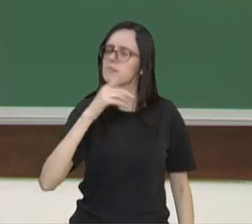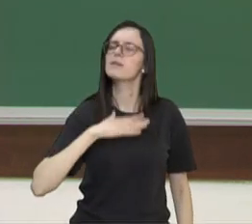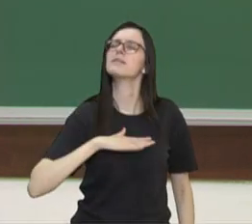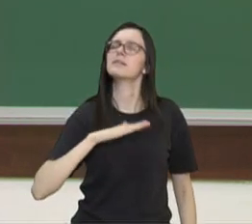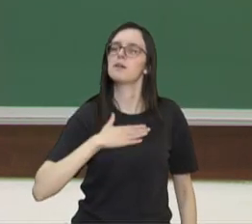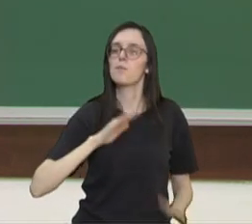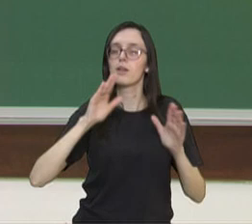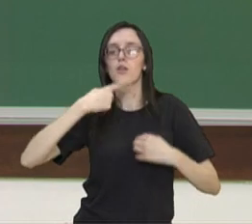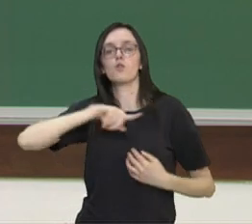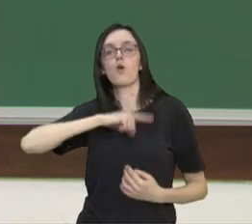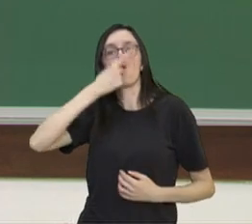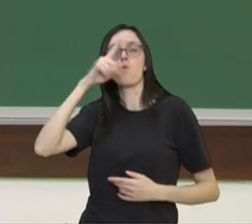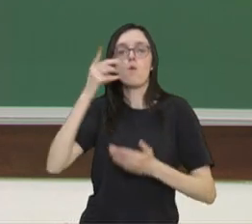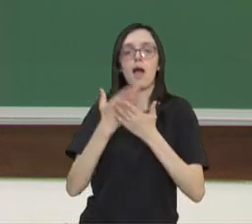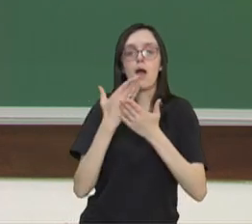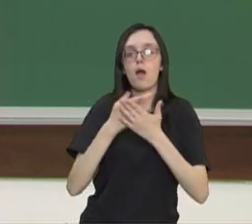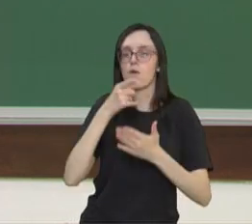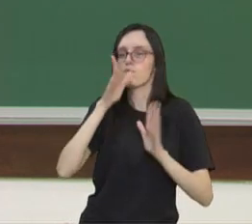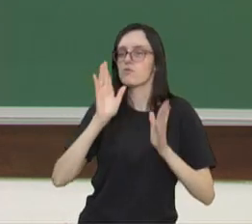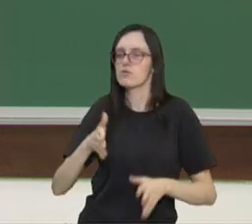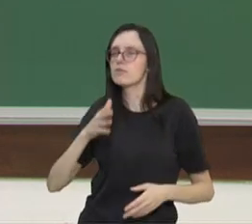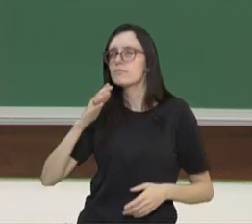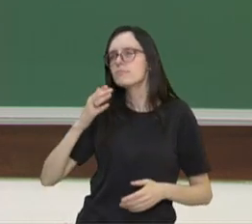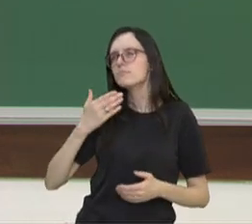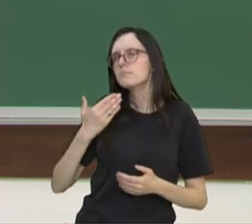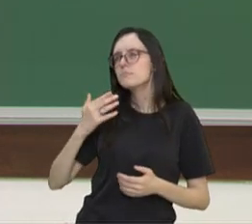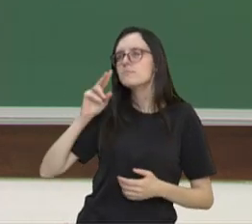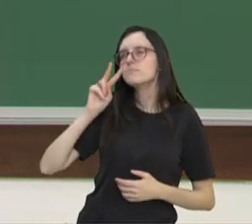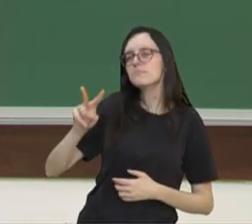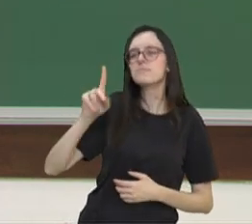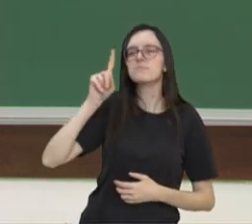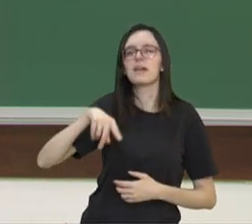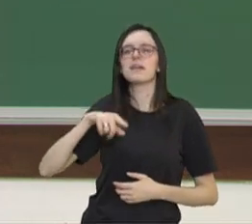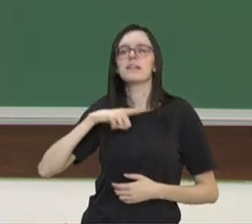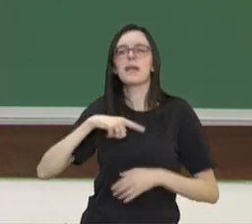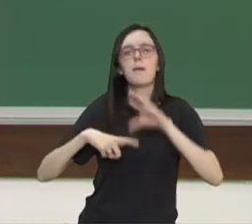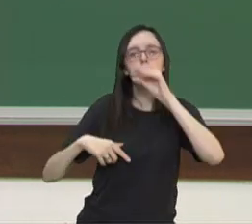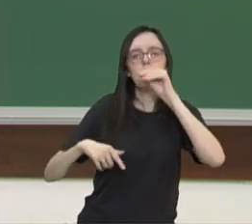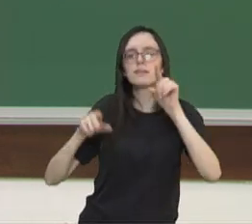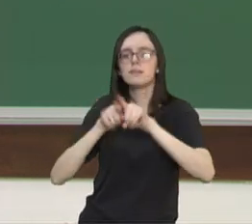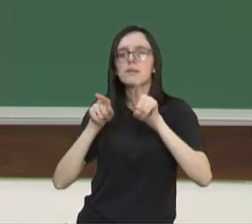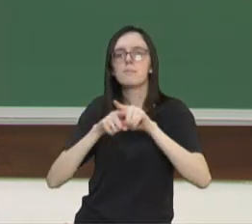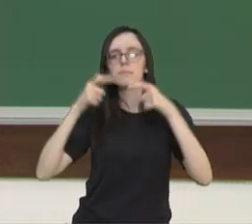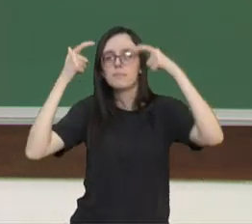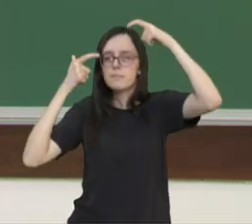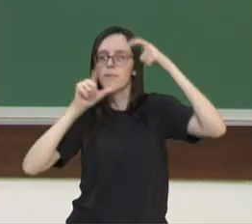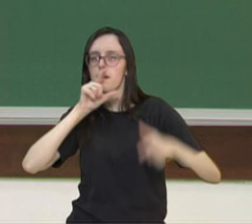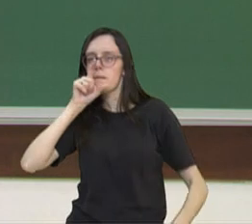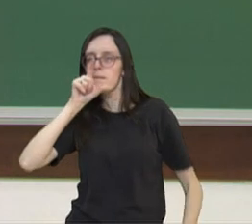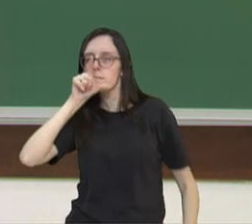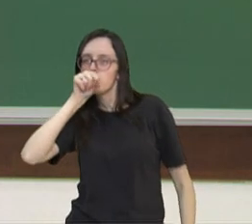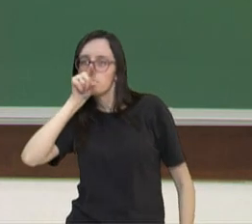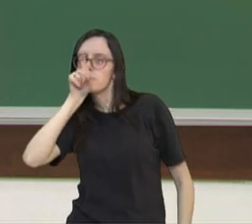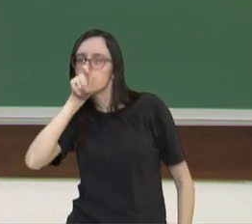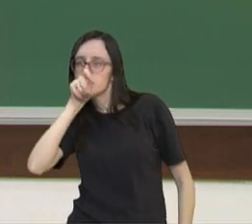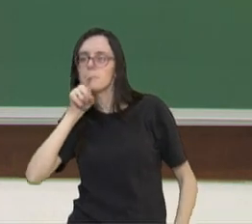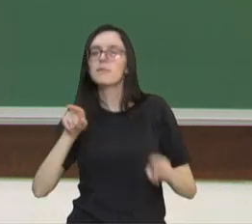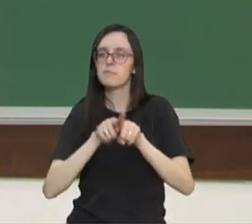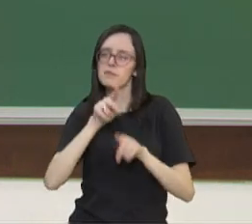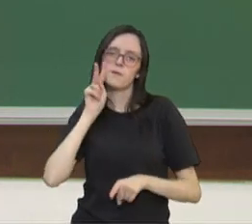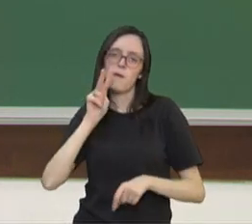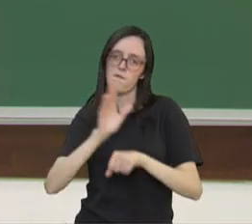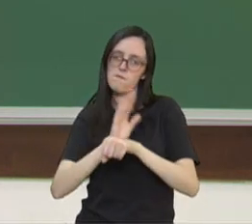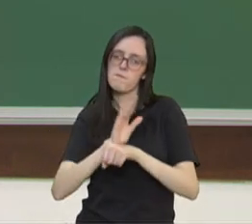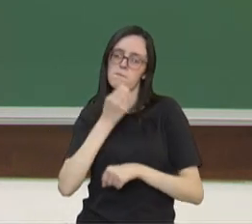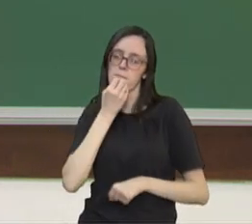tranquilinho, nossa última aula, você brincou lá de Pato Donald e Zé Carioca. Teve gente que já até foi assistir o filme, isso aí, muito bom.